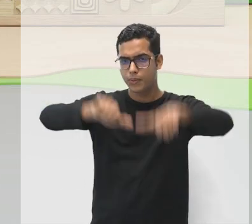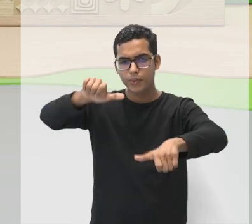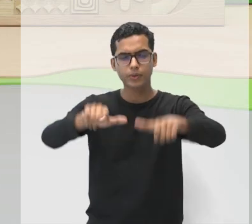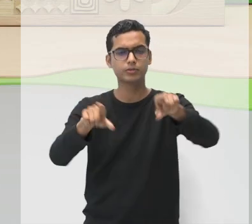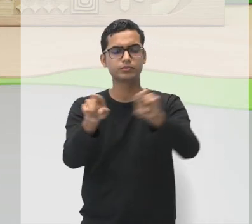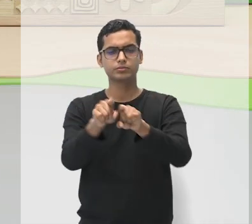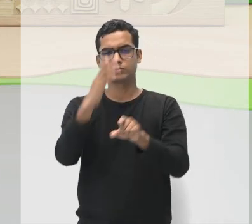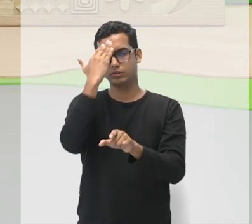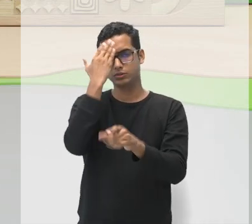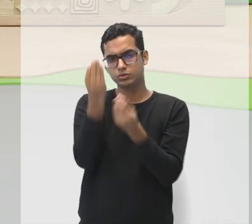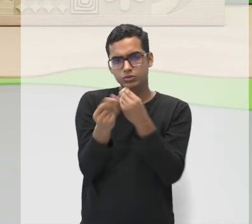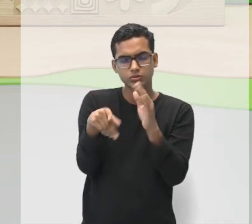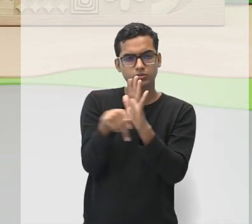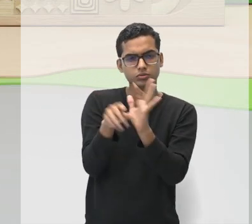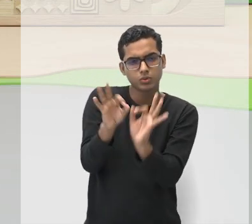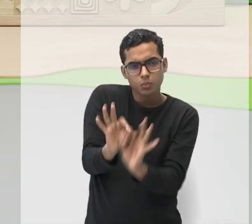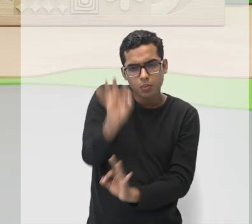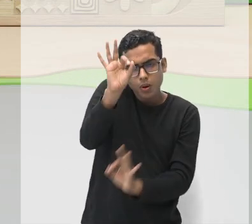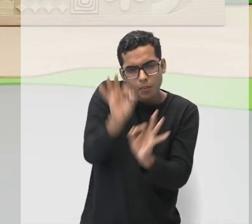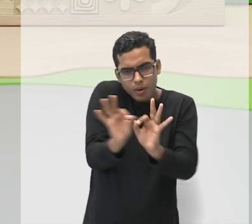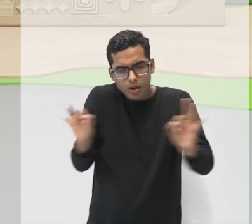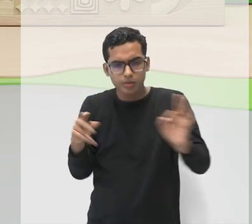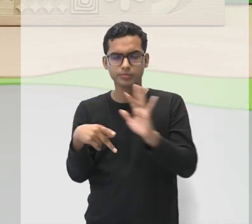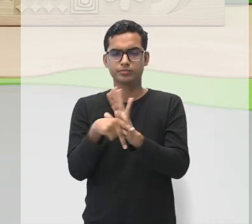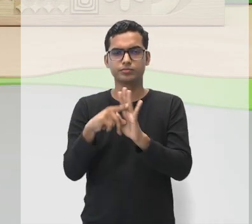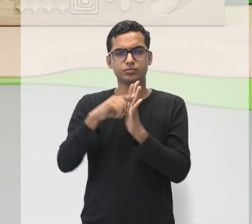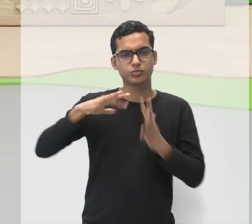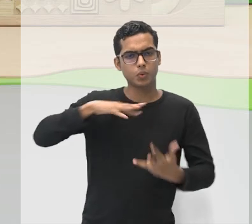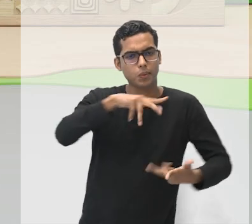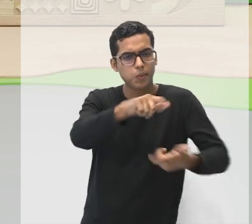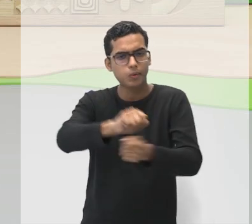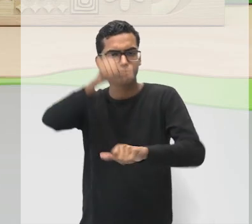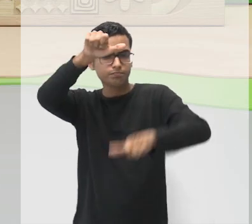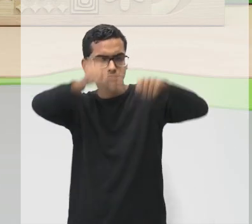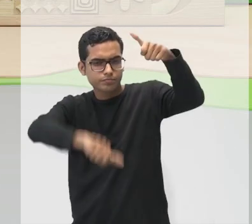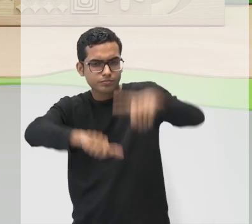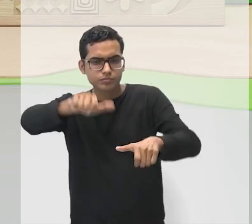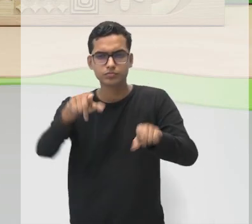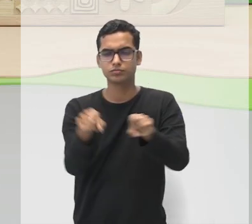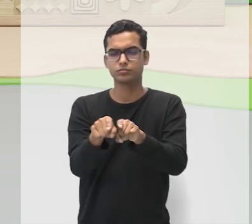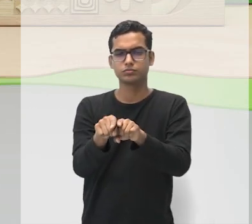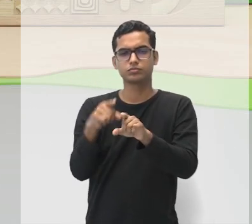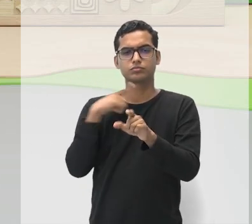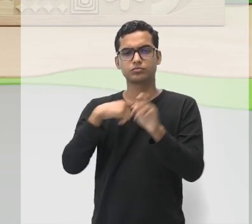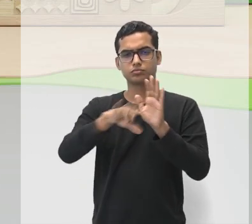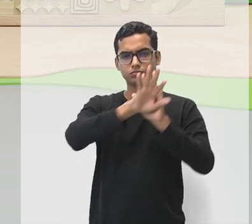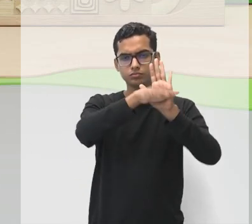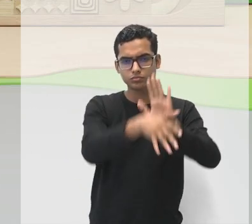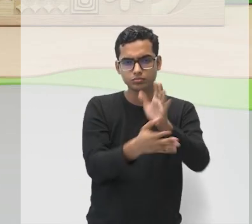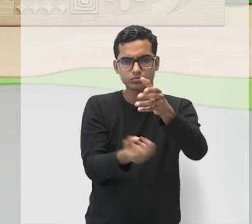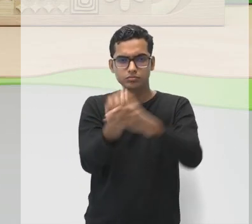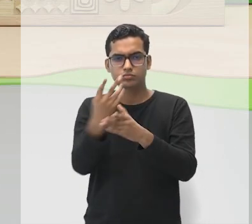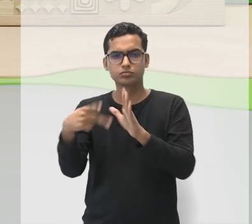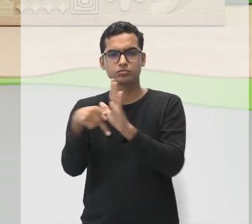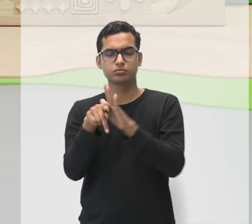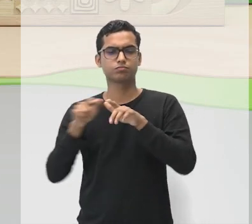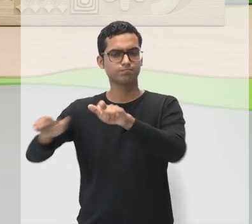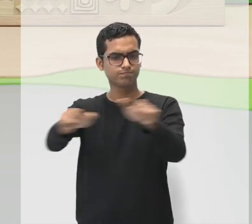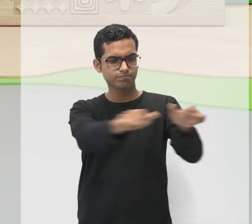o formato da Terra, né? Analisa a diferença entre as sombras formadas